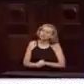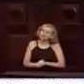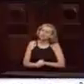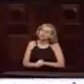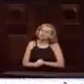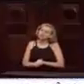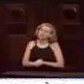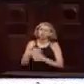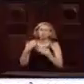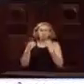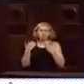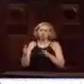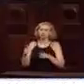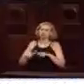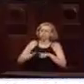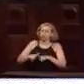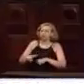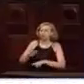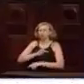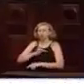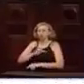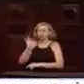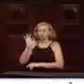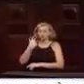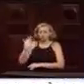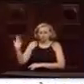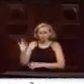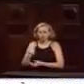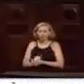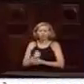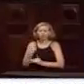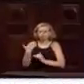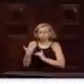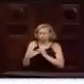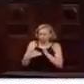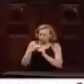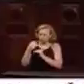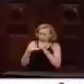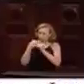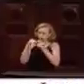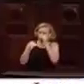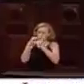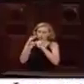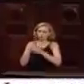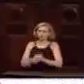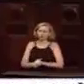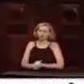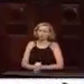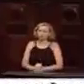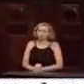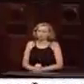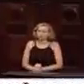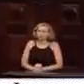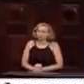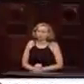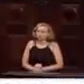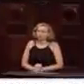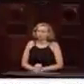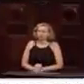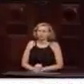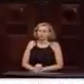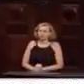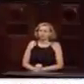da Polícia Federal, do Ministério Público Federal, que produza as provas que muitos parlamentares